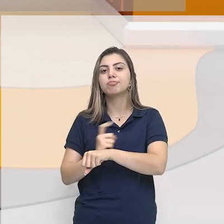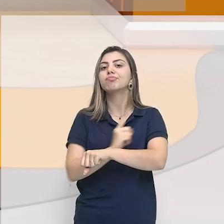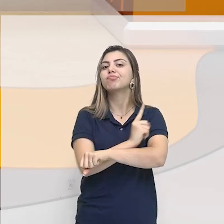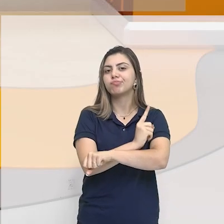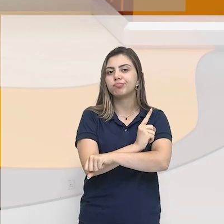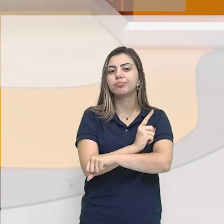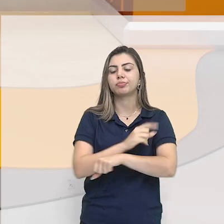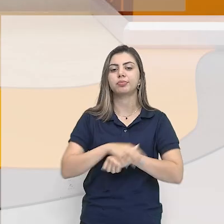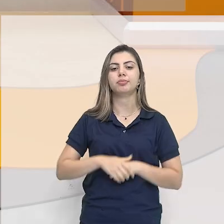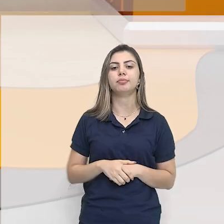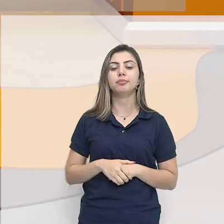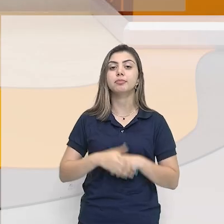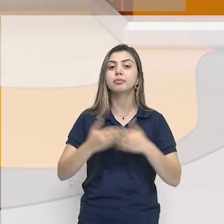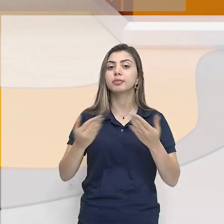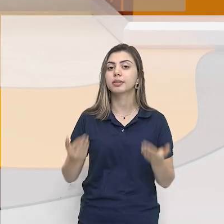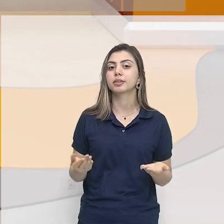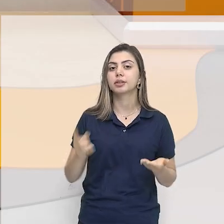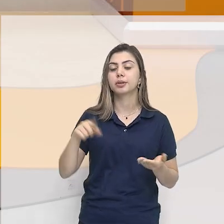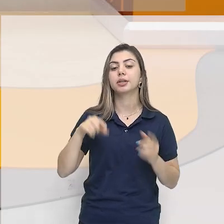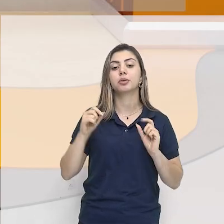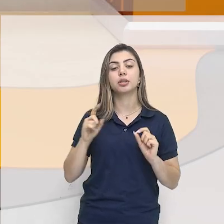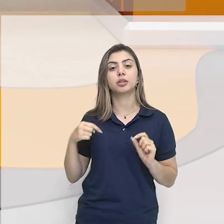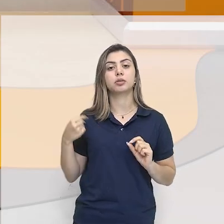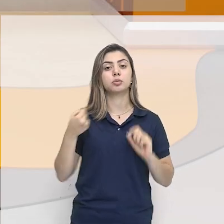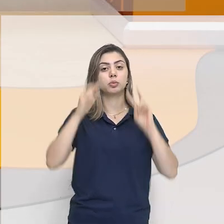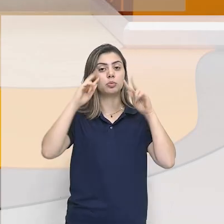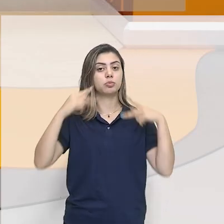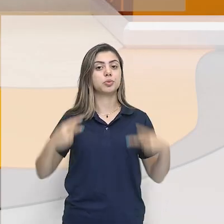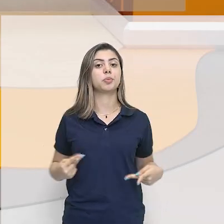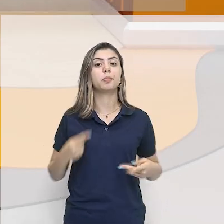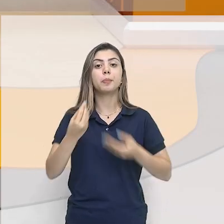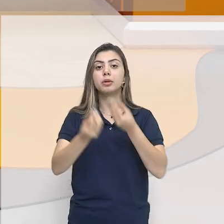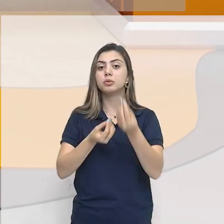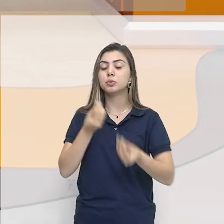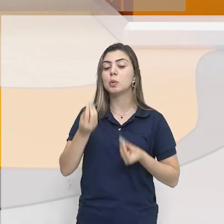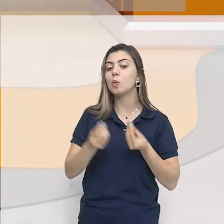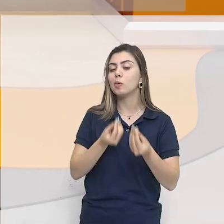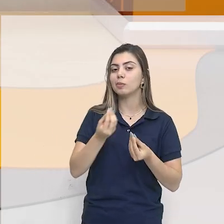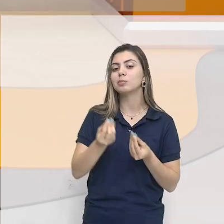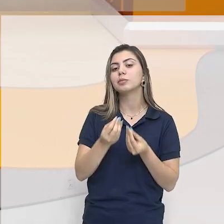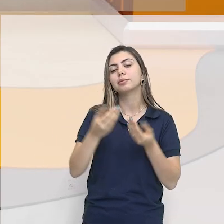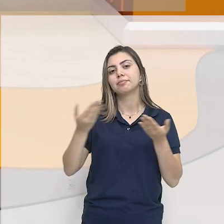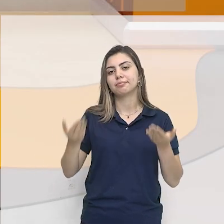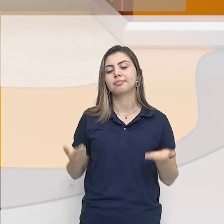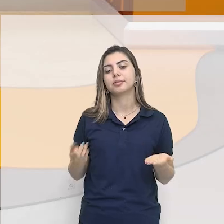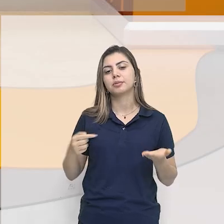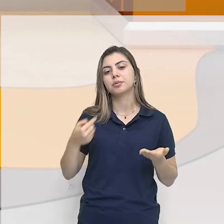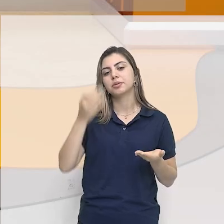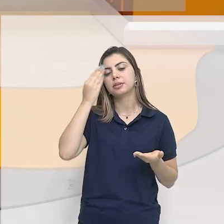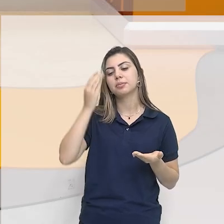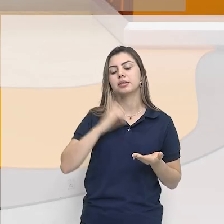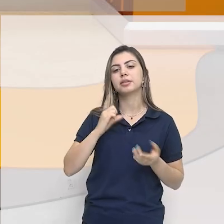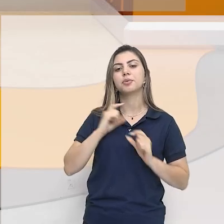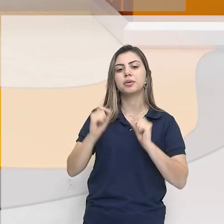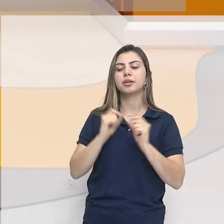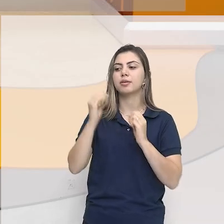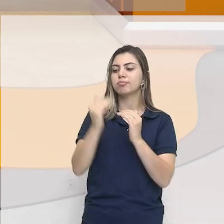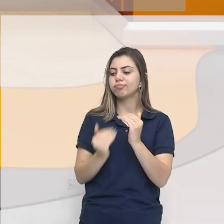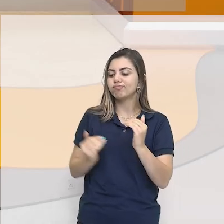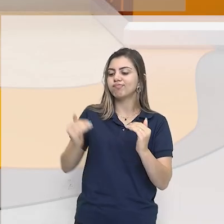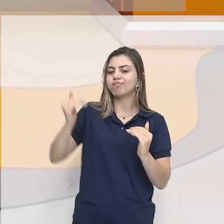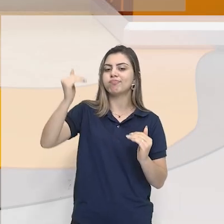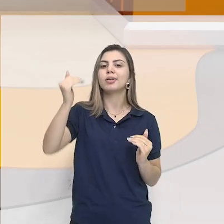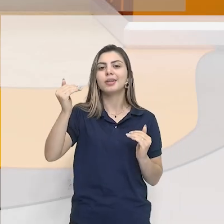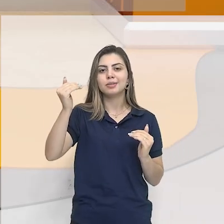evoluindo, tá? Então, é a nossa espécie humana que vai, teoricamente, então, aí, né, se sobressair.